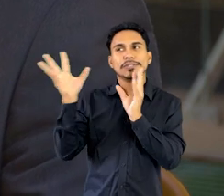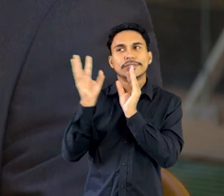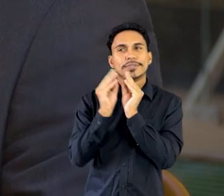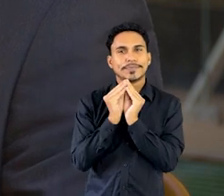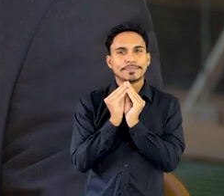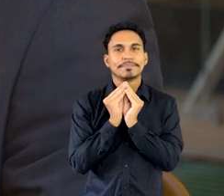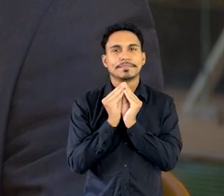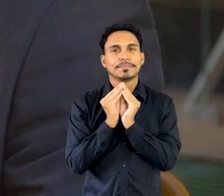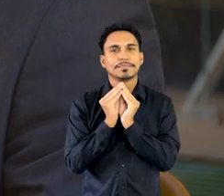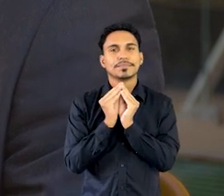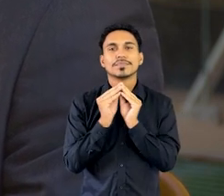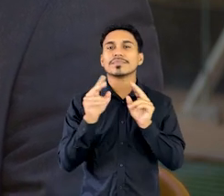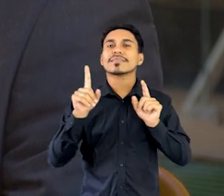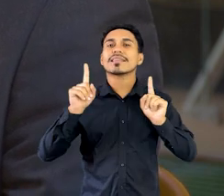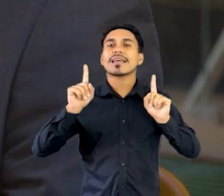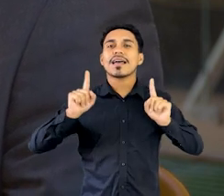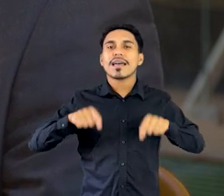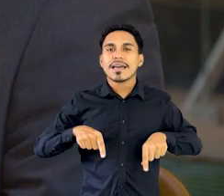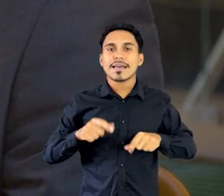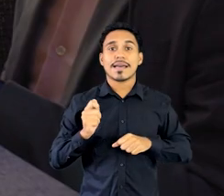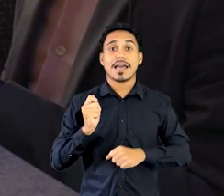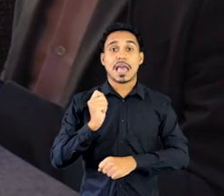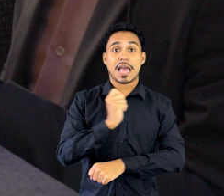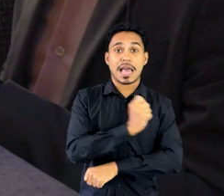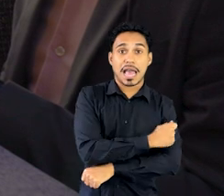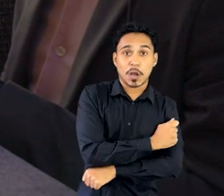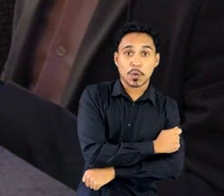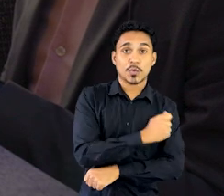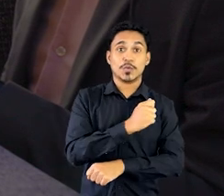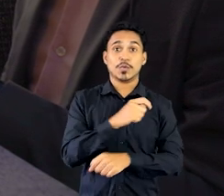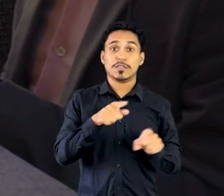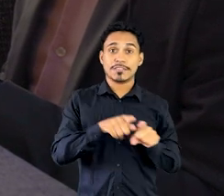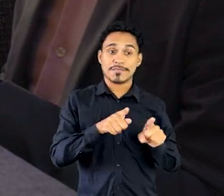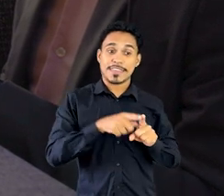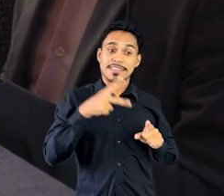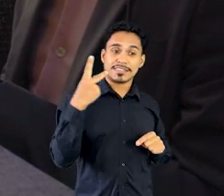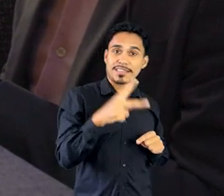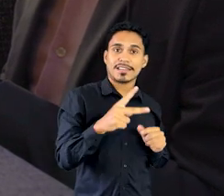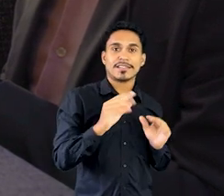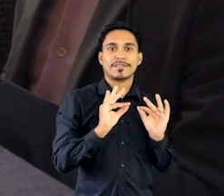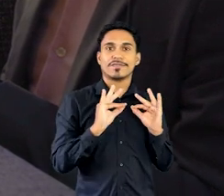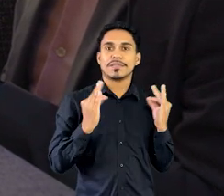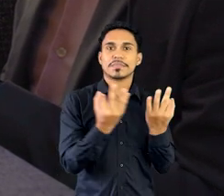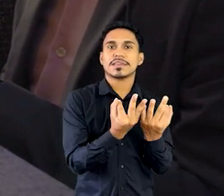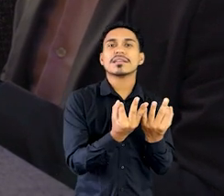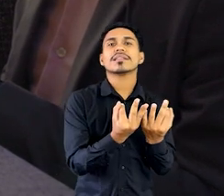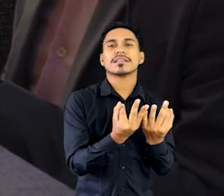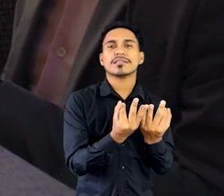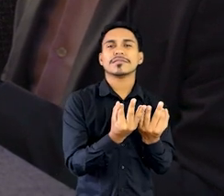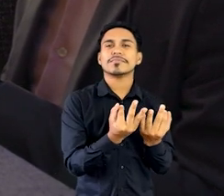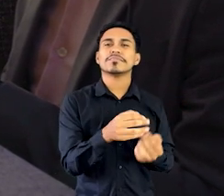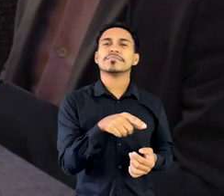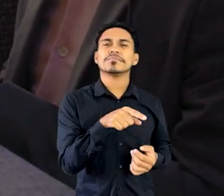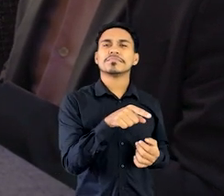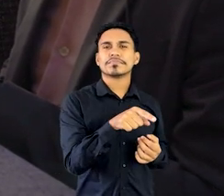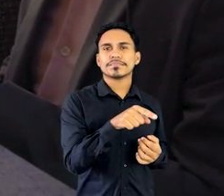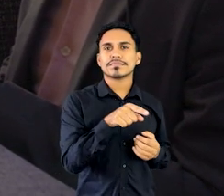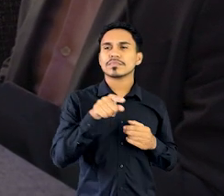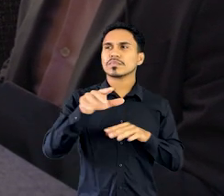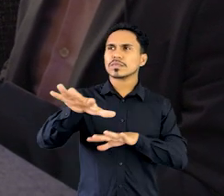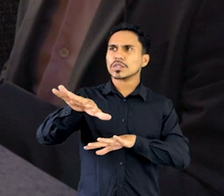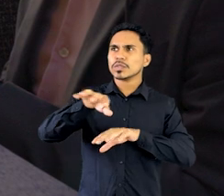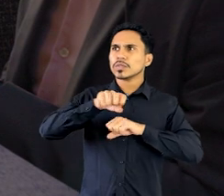Alexandra trouxeram que é os estudantes e as suas famílias são educados pela própria